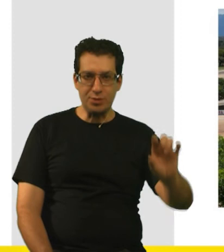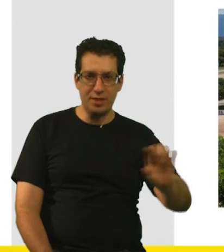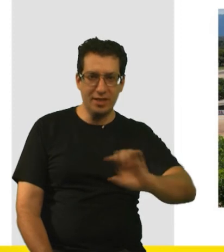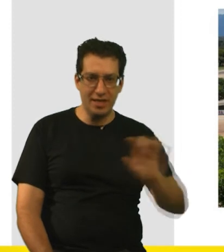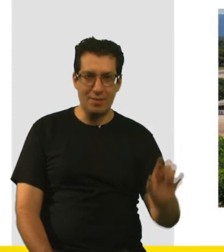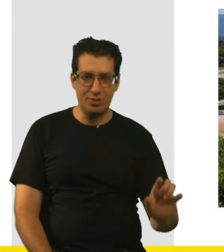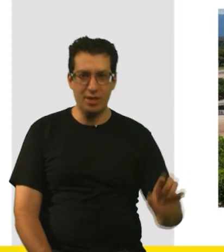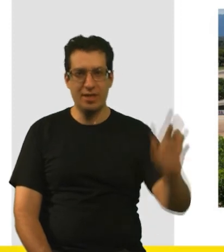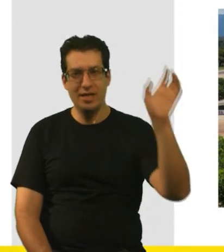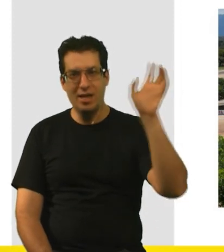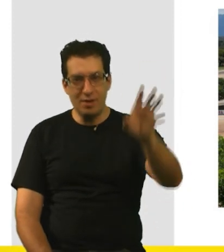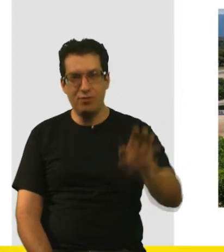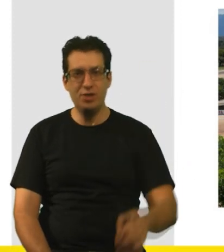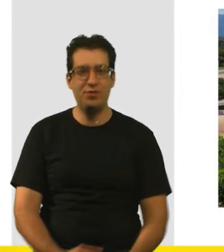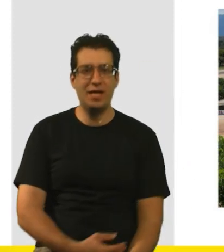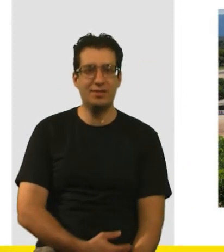Onde vocês podem ler aí a Amazônia,